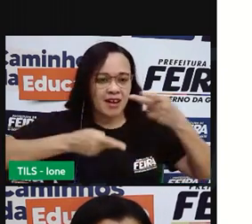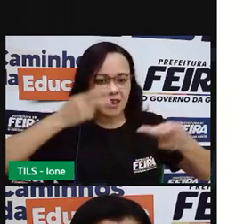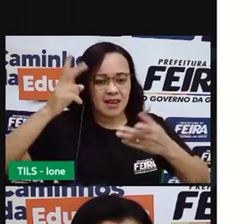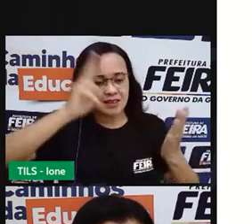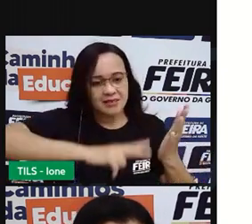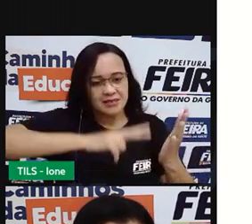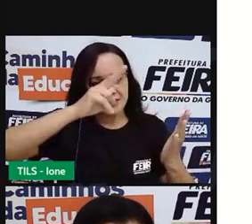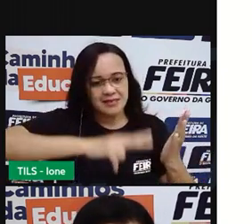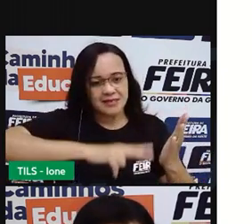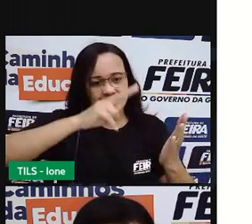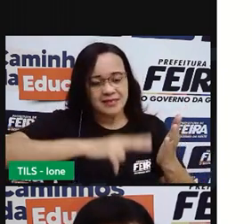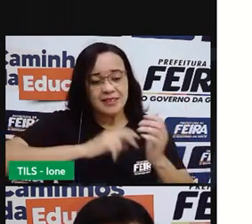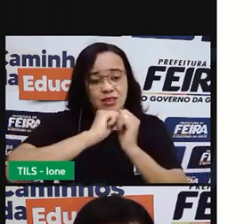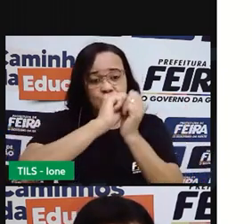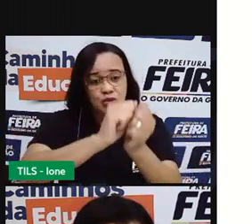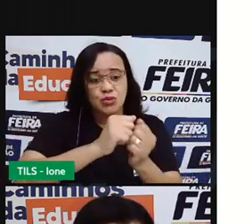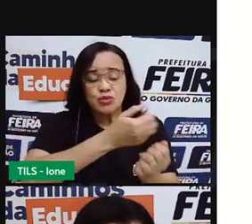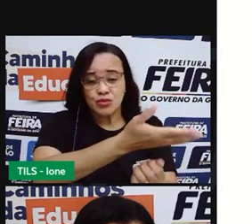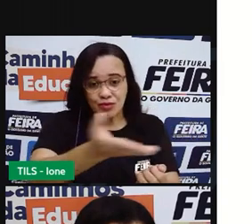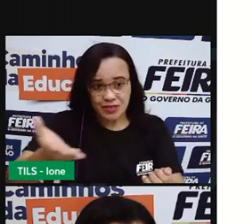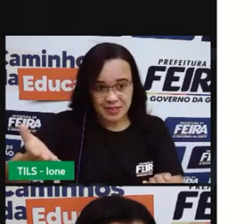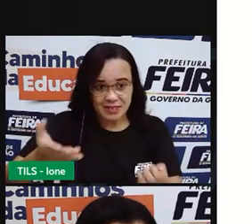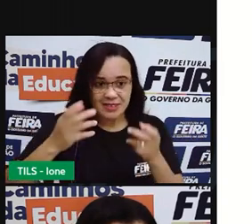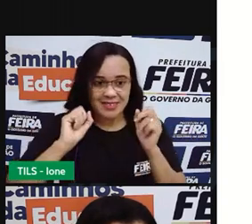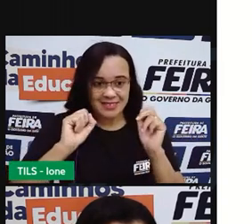leitura junto com vocês, tá bom?